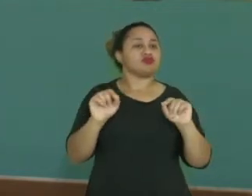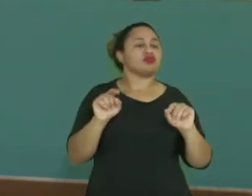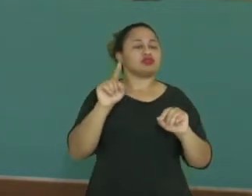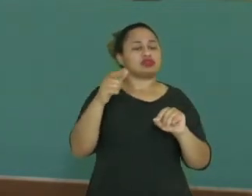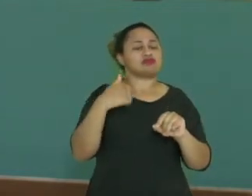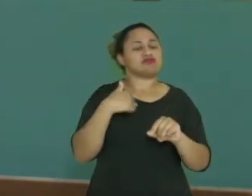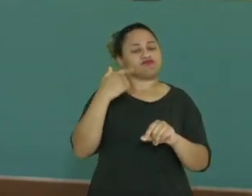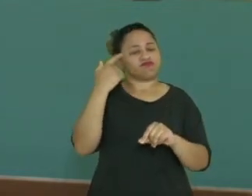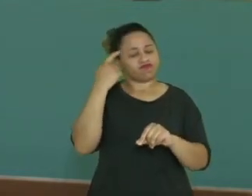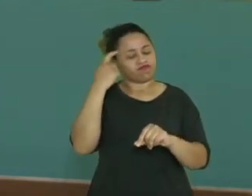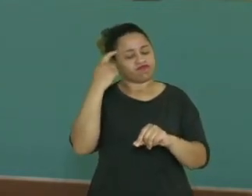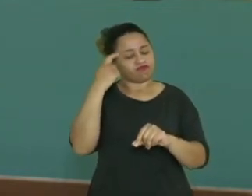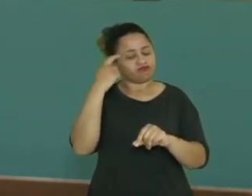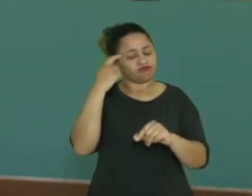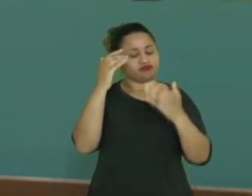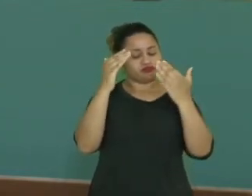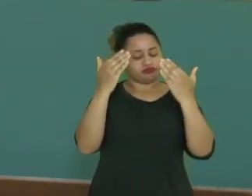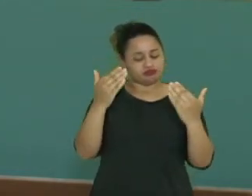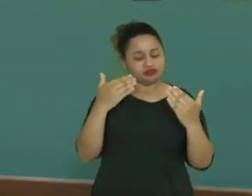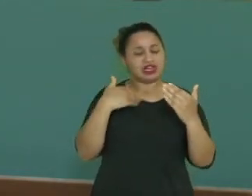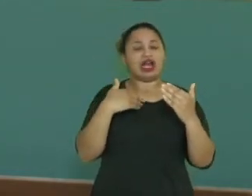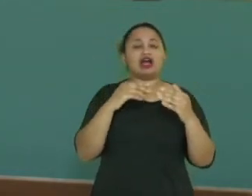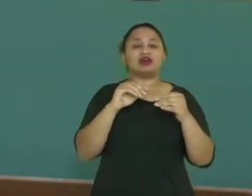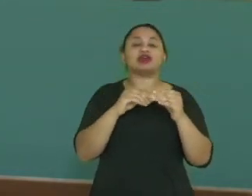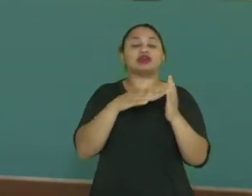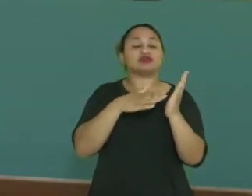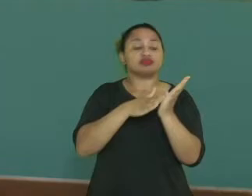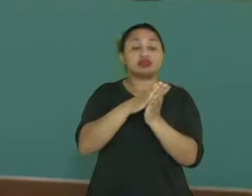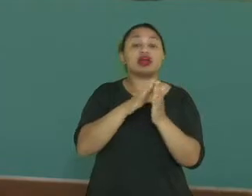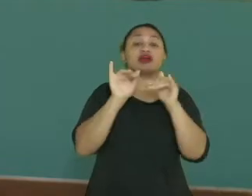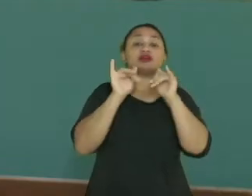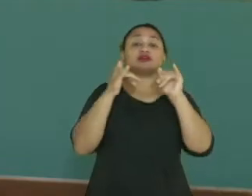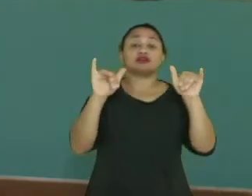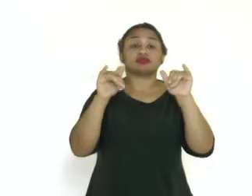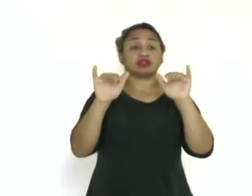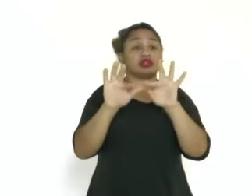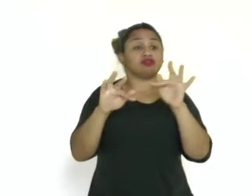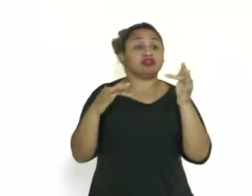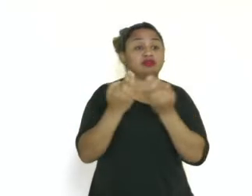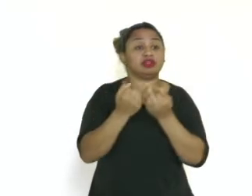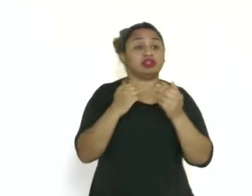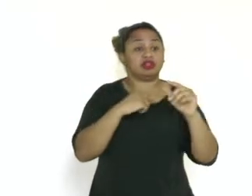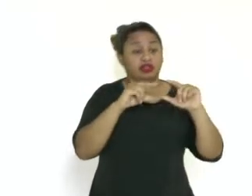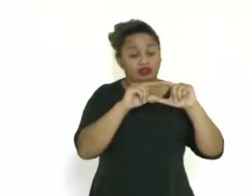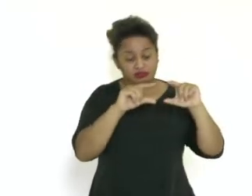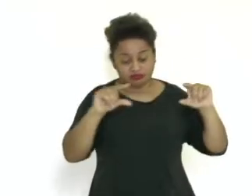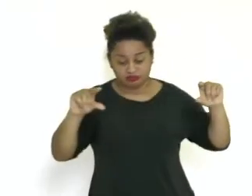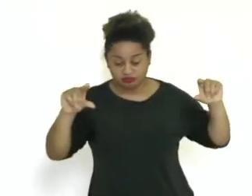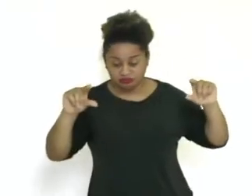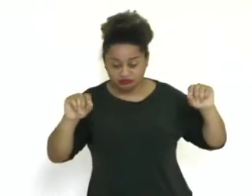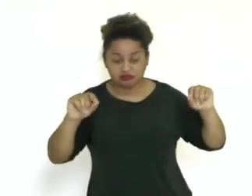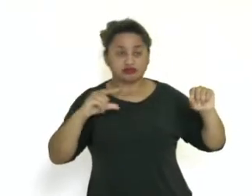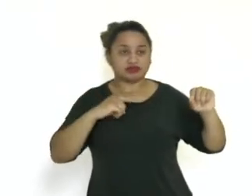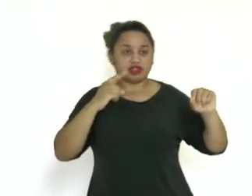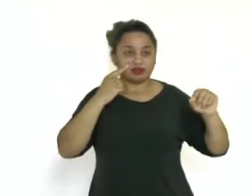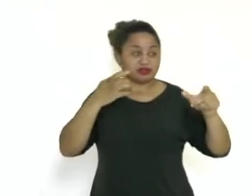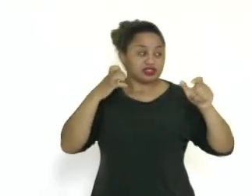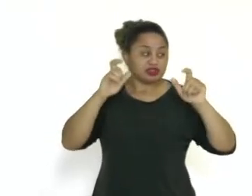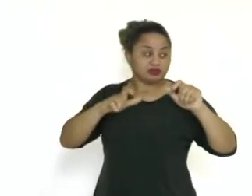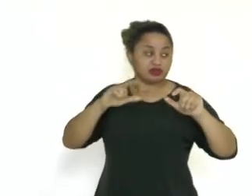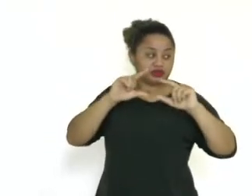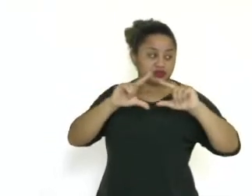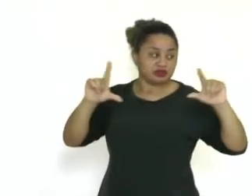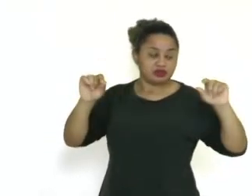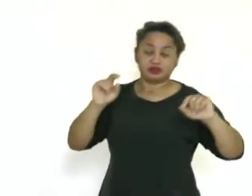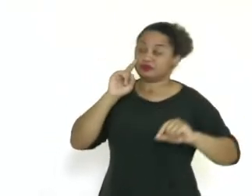parou para observar a sua conta de luz da sua família? Que ela vem registrada lá, bem nessa parte dela aqui, logo abaixo dos dados ali,